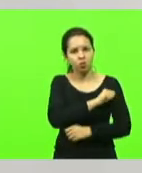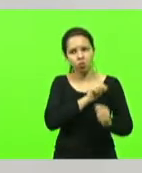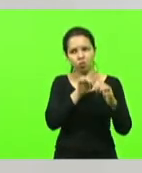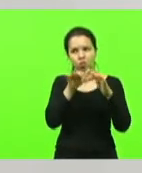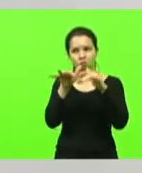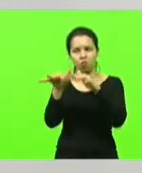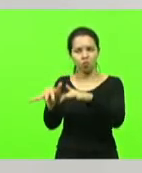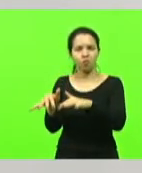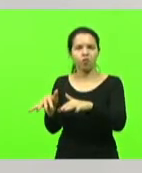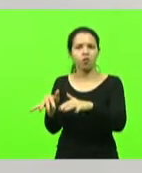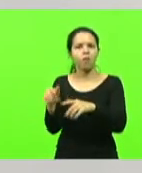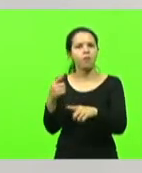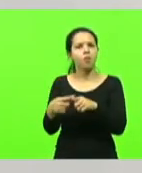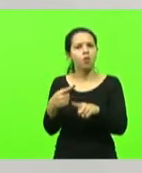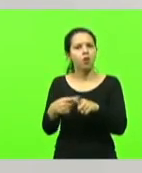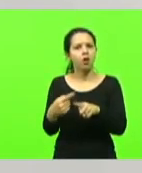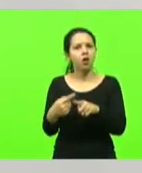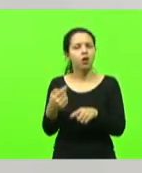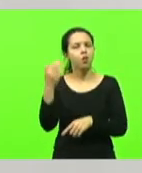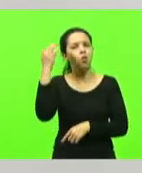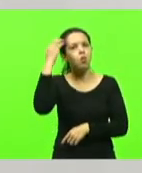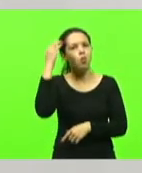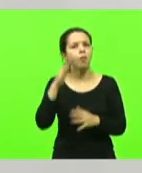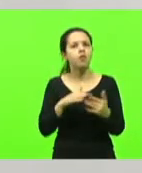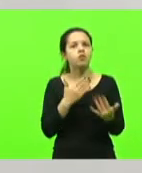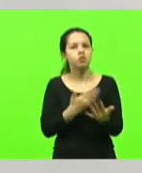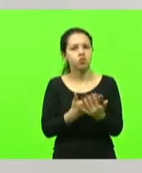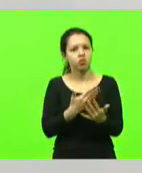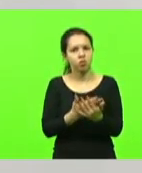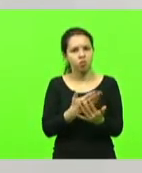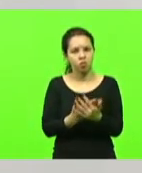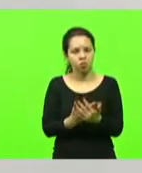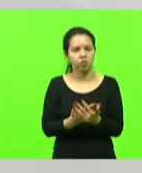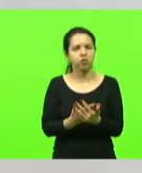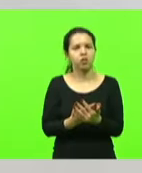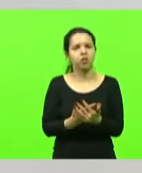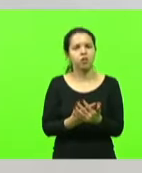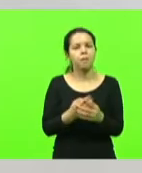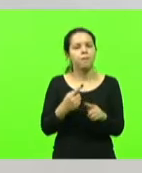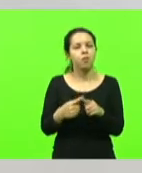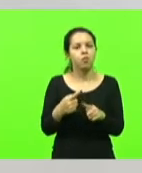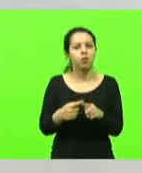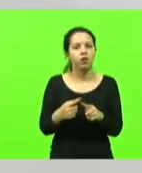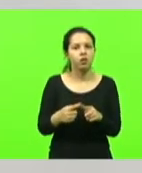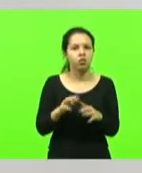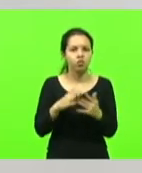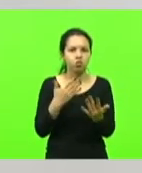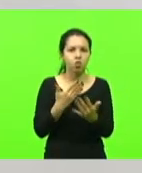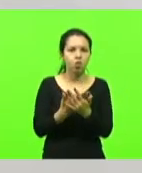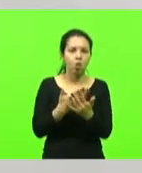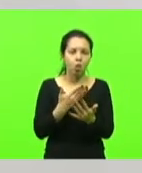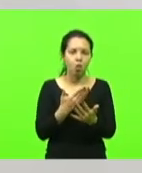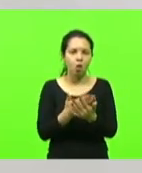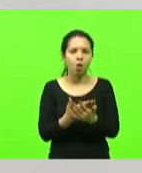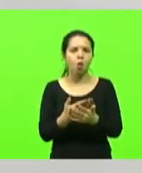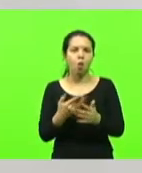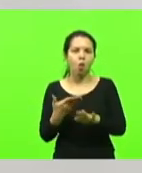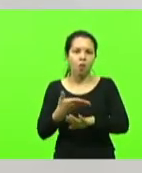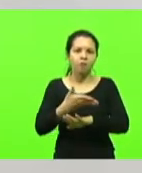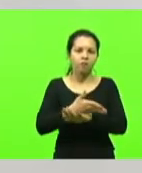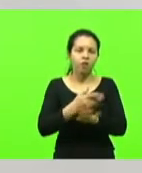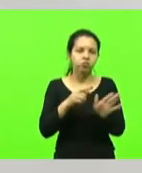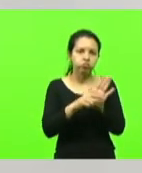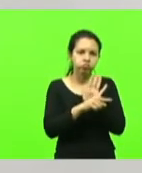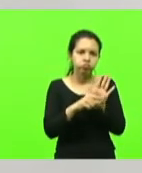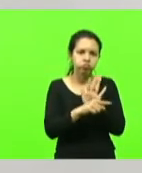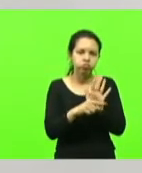que culpar a escola? Qual o motivo da escola comunicar essa situação e ainda ser fiscalizada e questionada? Escola